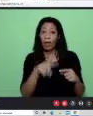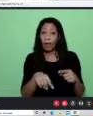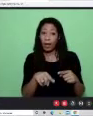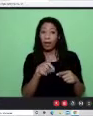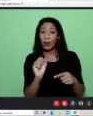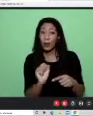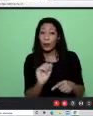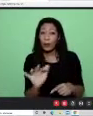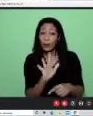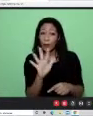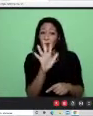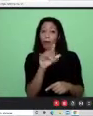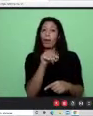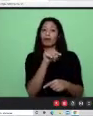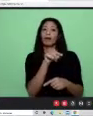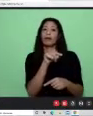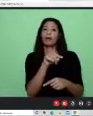a Copab. E